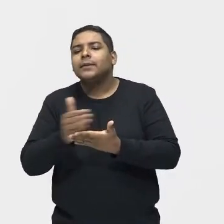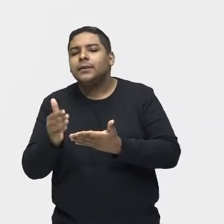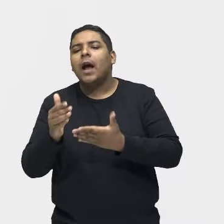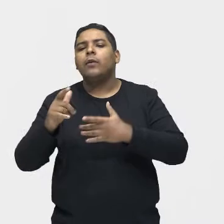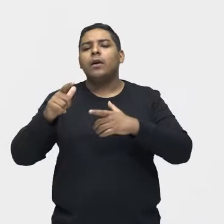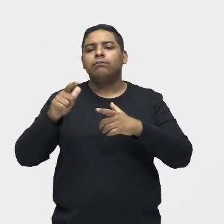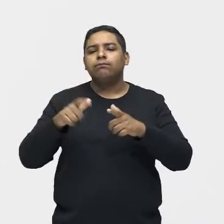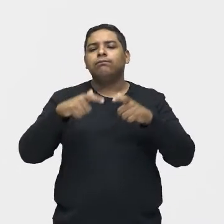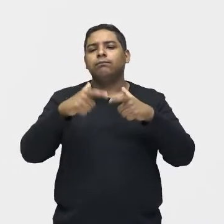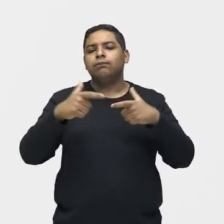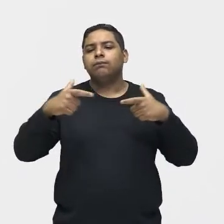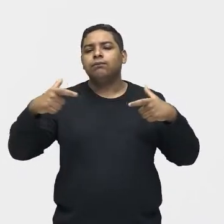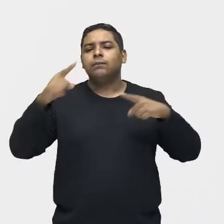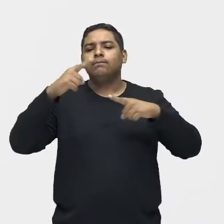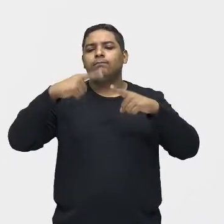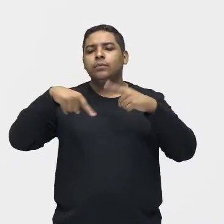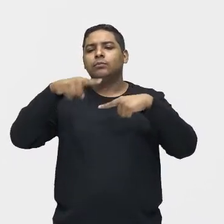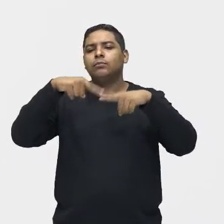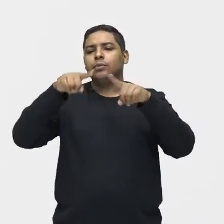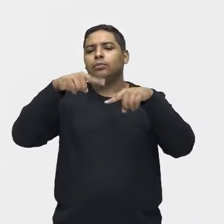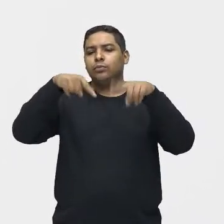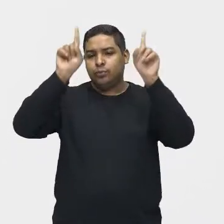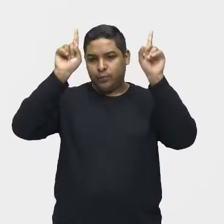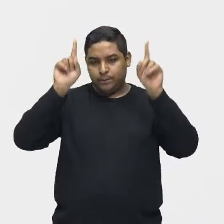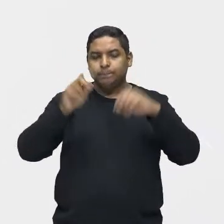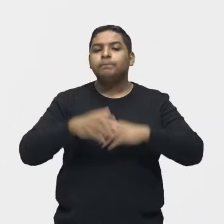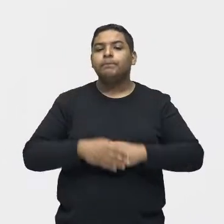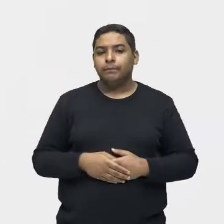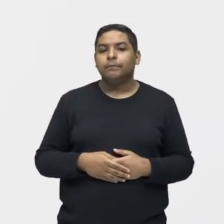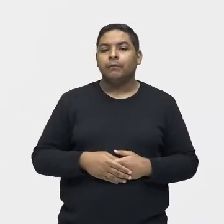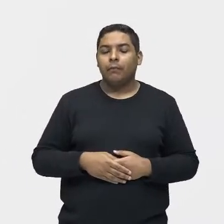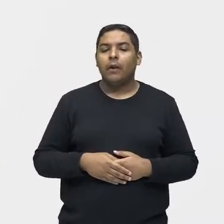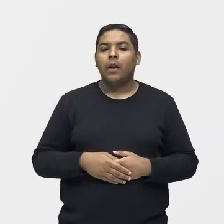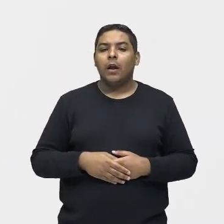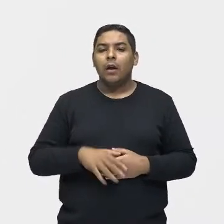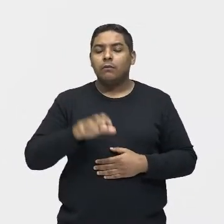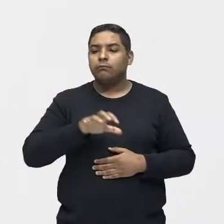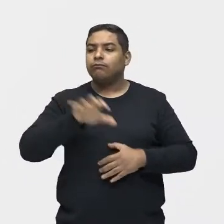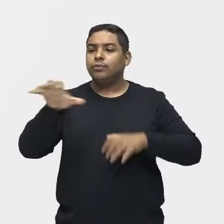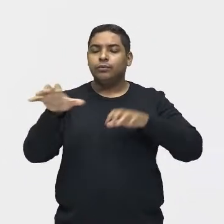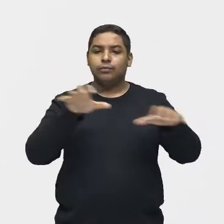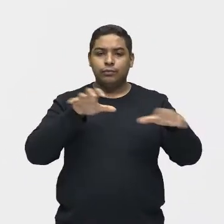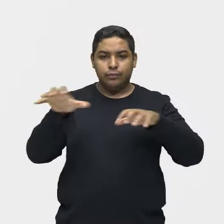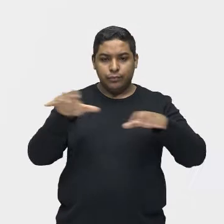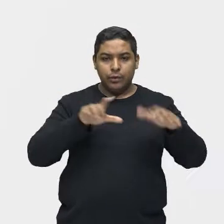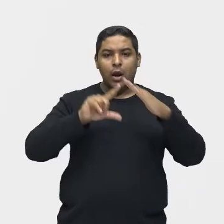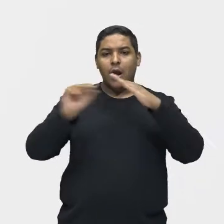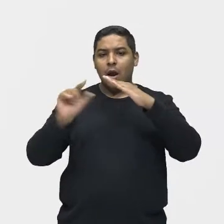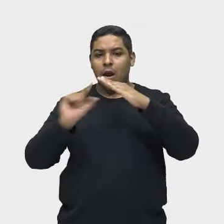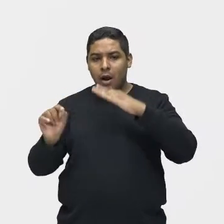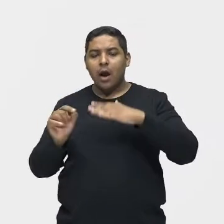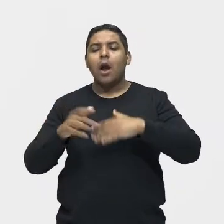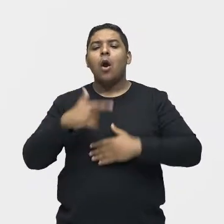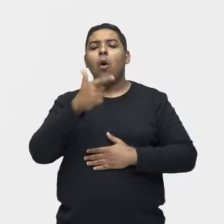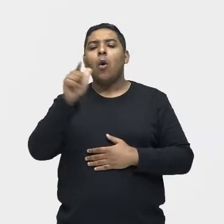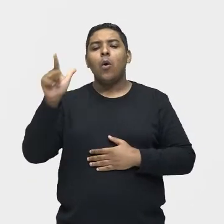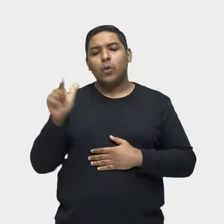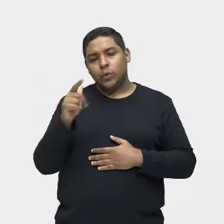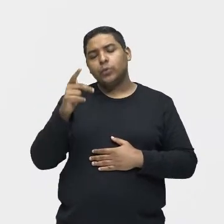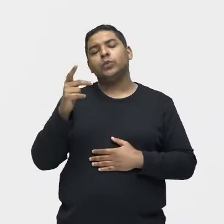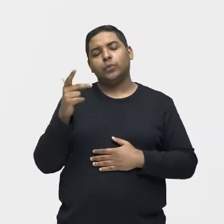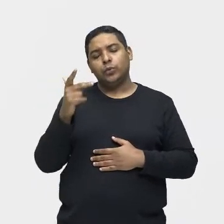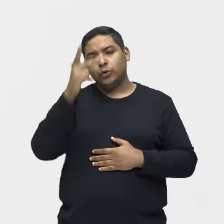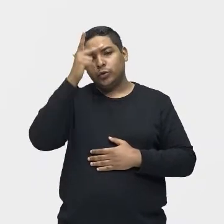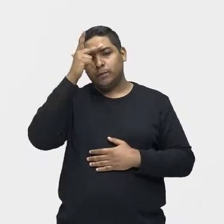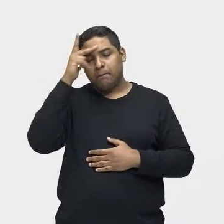no Canadá, né, começaram a sair dos Estados Unidos, começaram a ir para outros países, principalmente o Canadá e também países aí